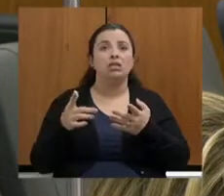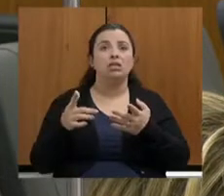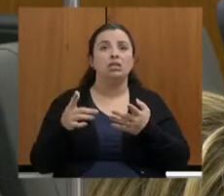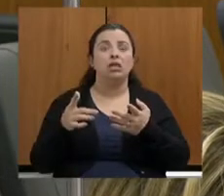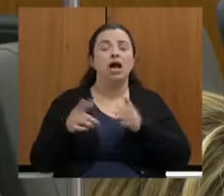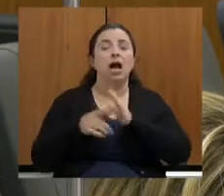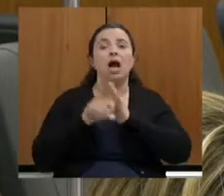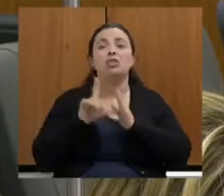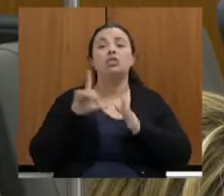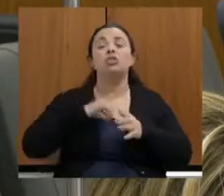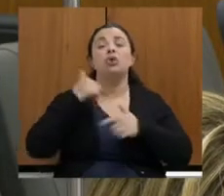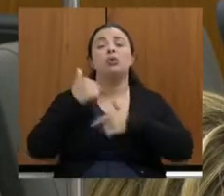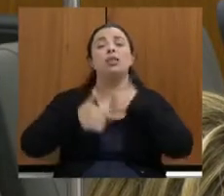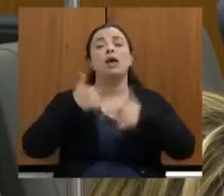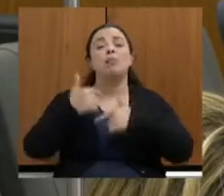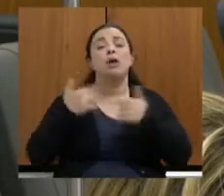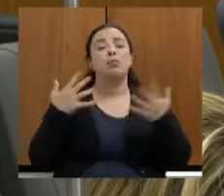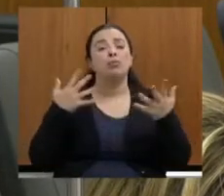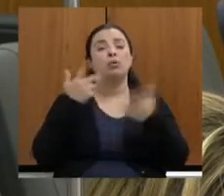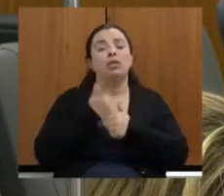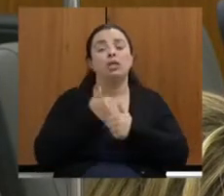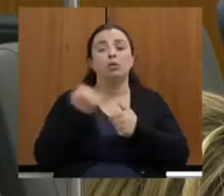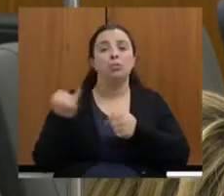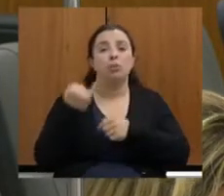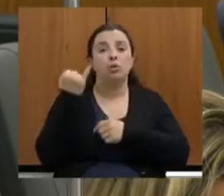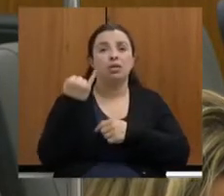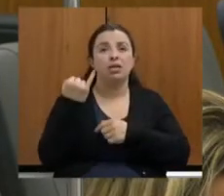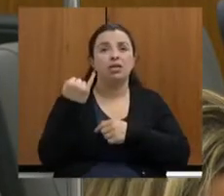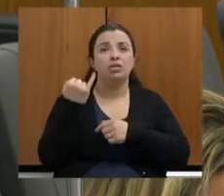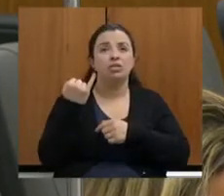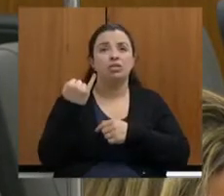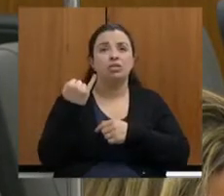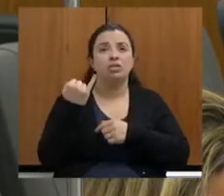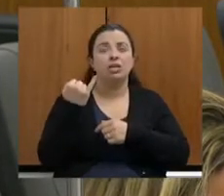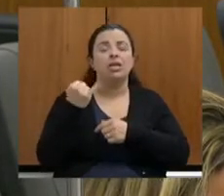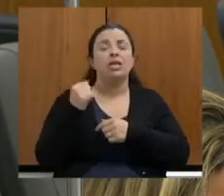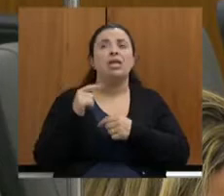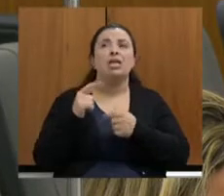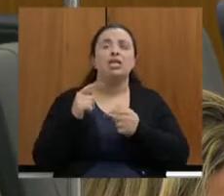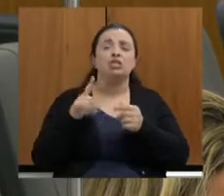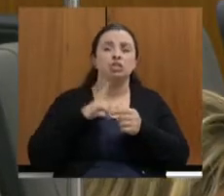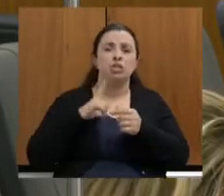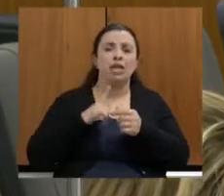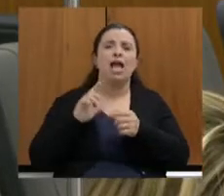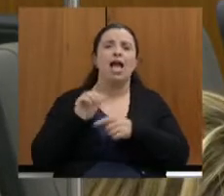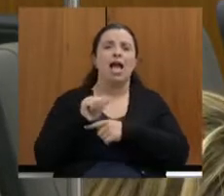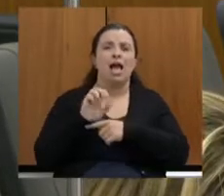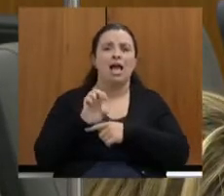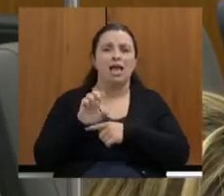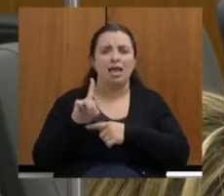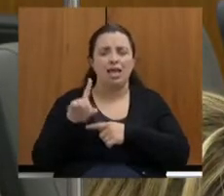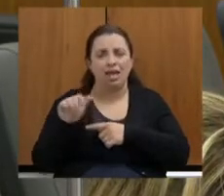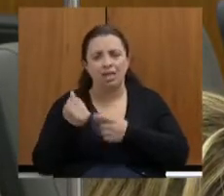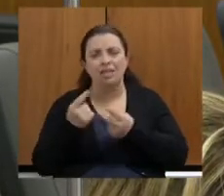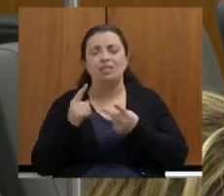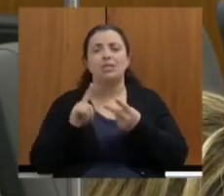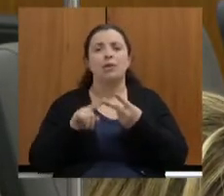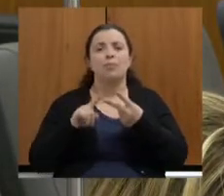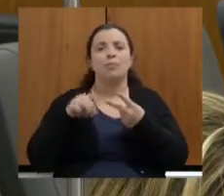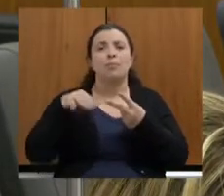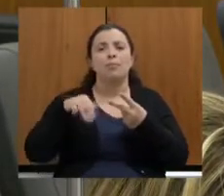importante muito bonito que nasceu assessoria que foi a eda do pessoal do marido que nos deu as mãos